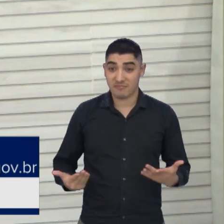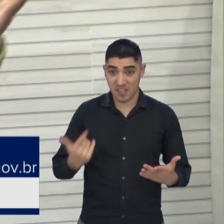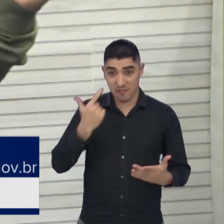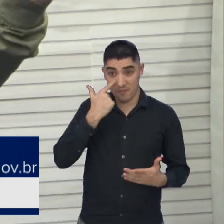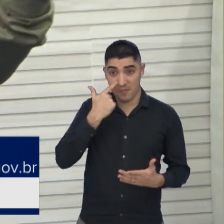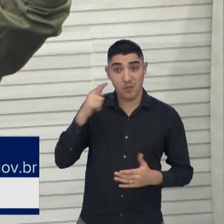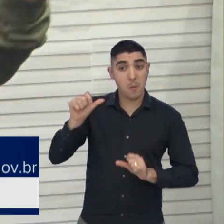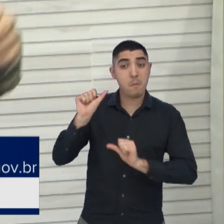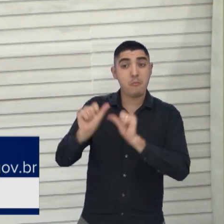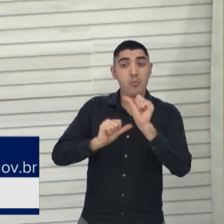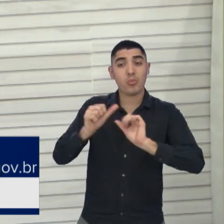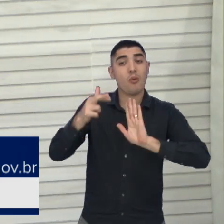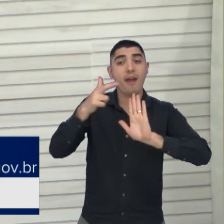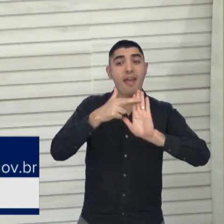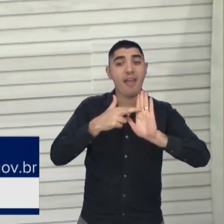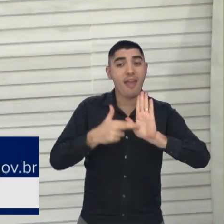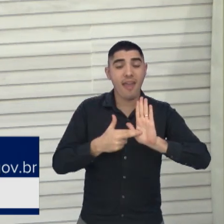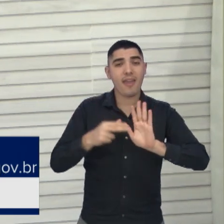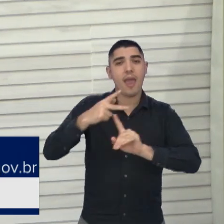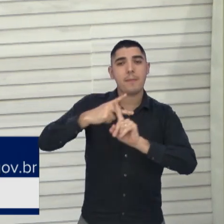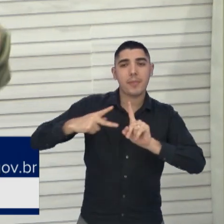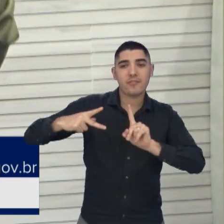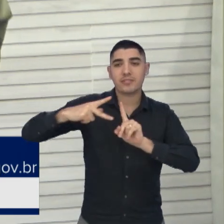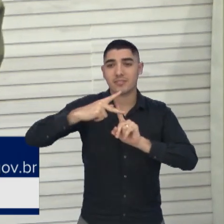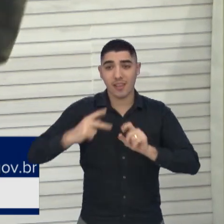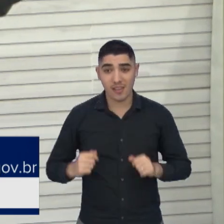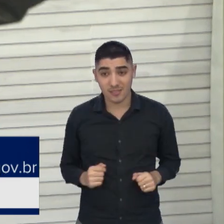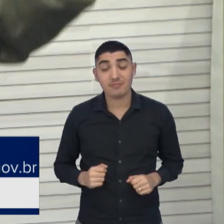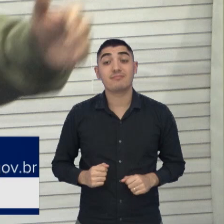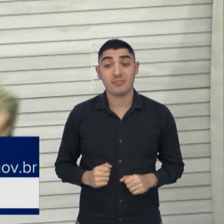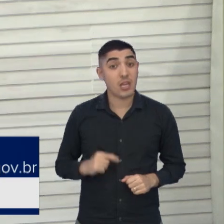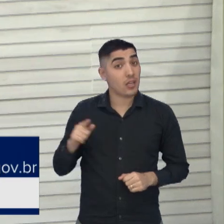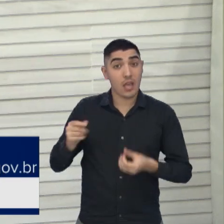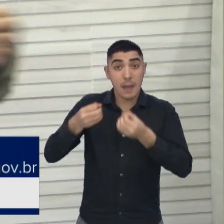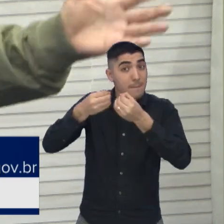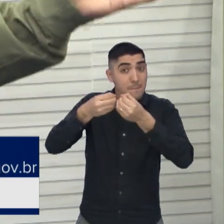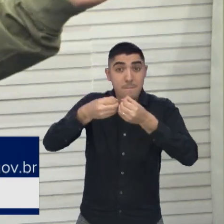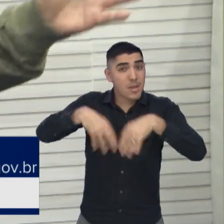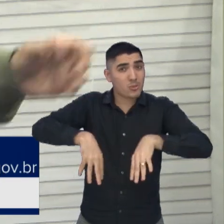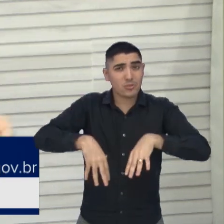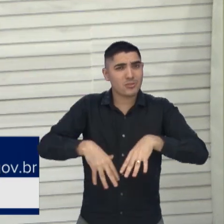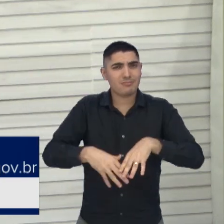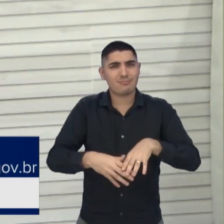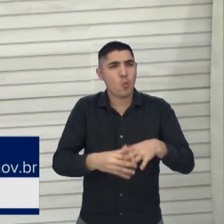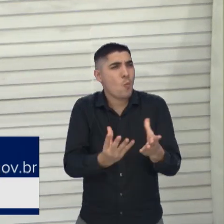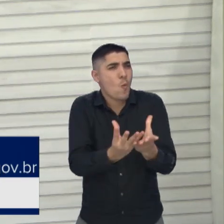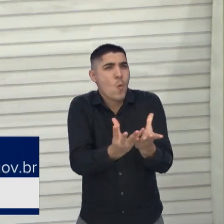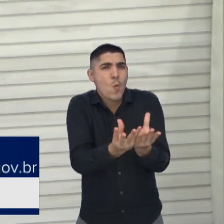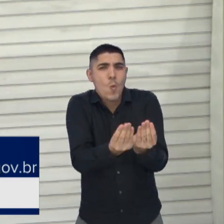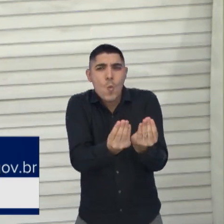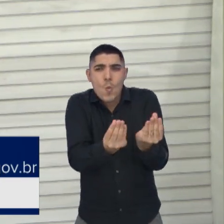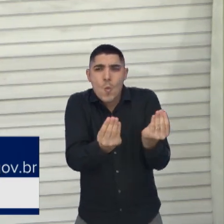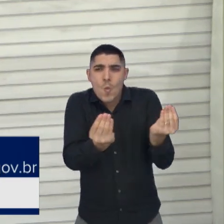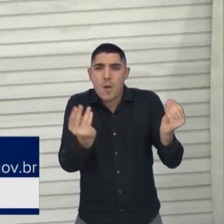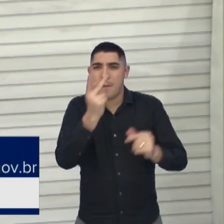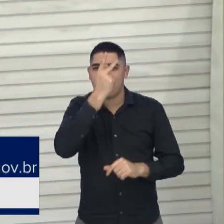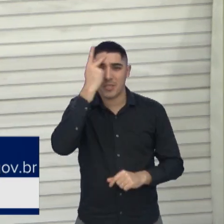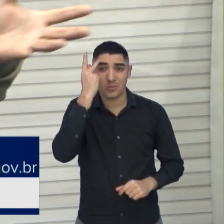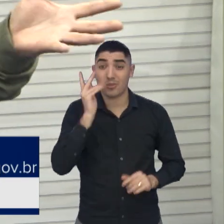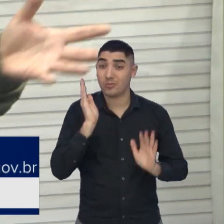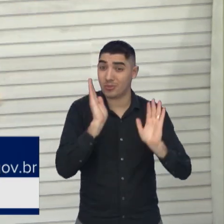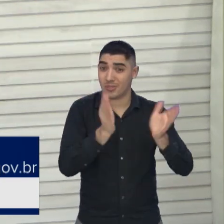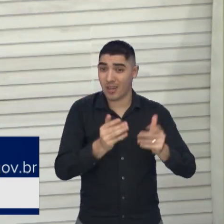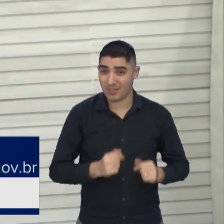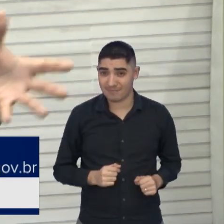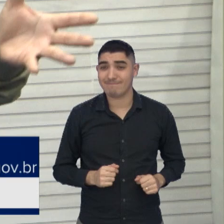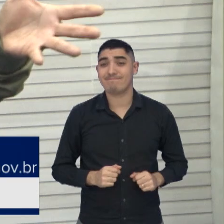na reforma da Previdência que foi feita, prejudicando barbaramente muitos funcionários. Nós